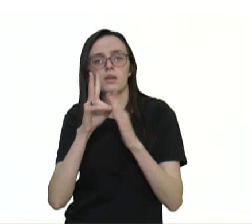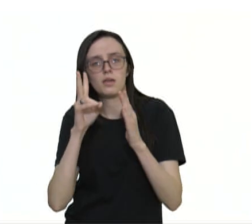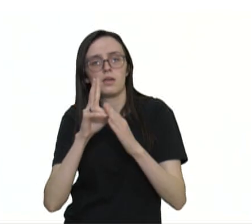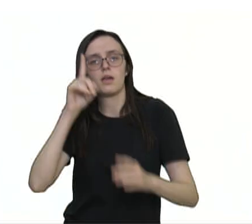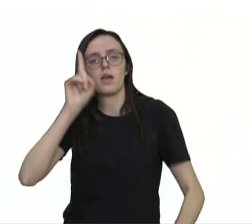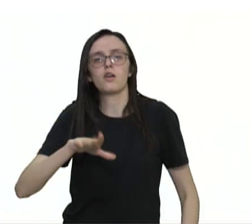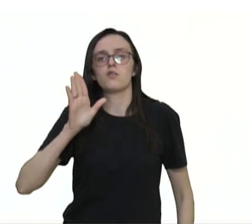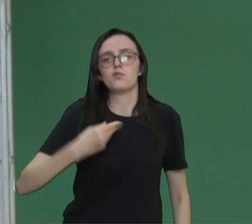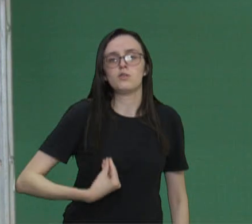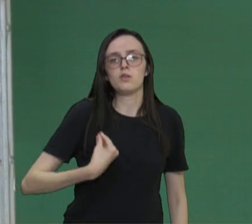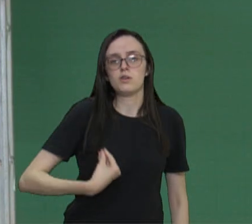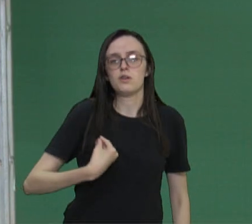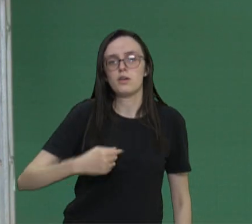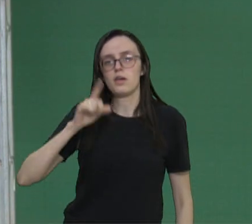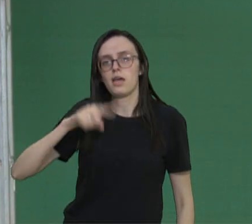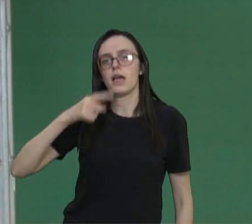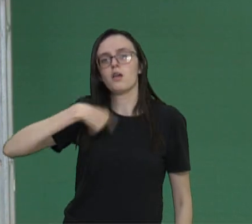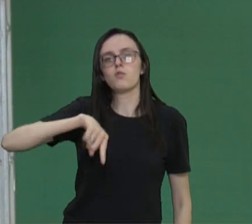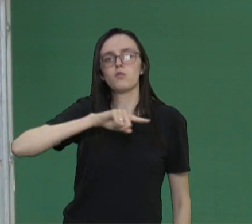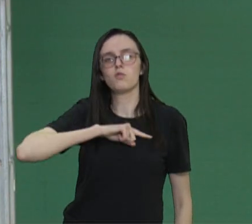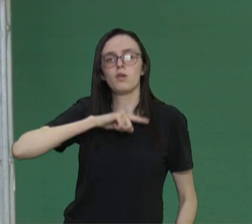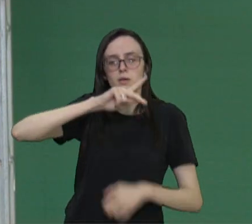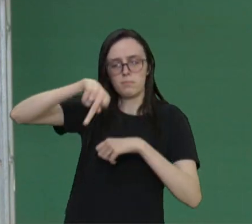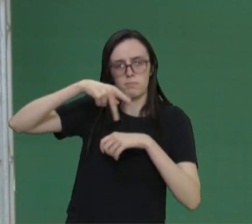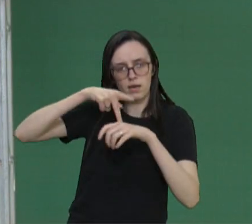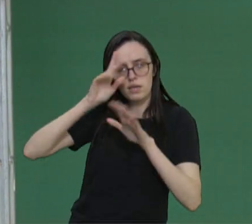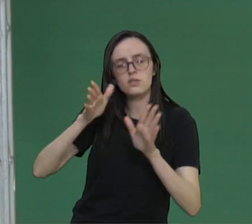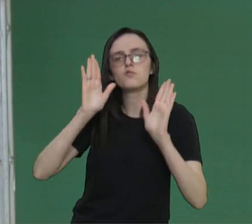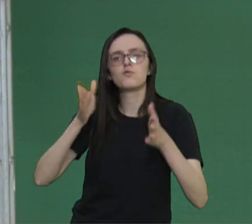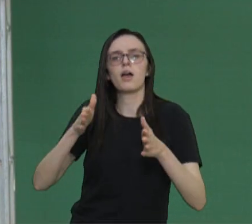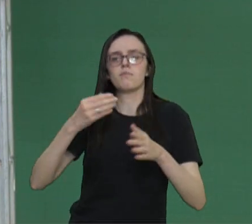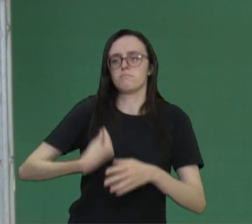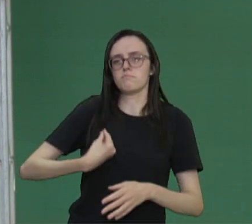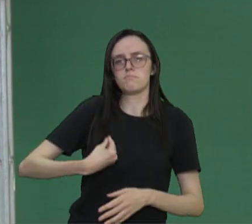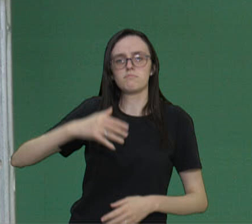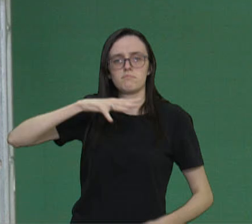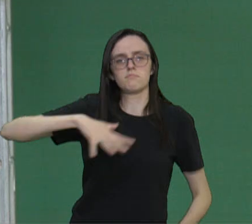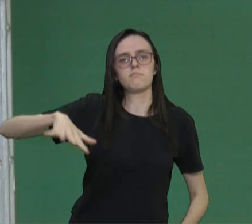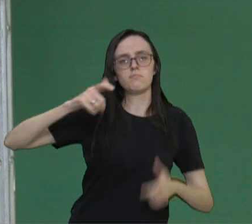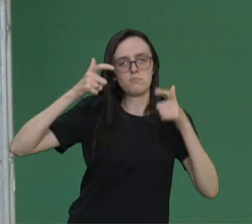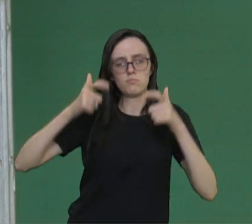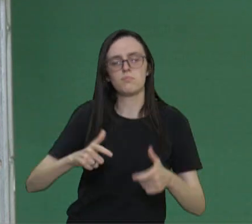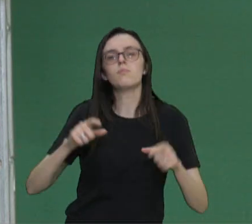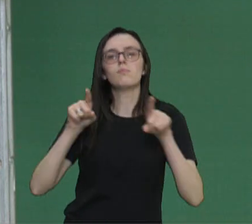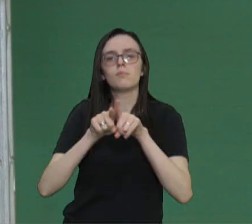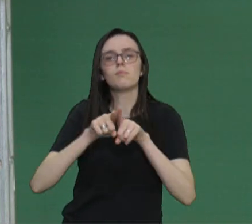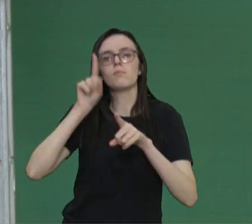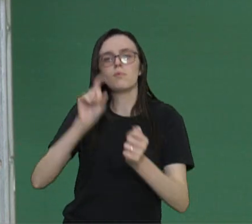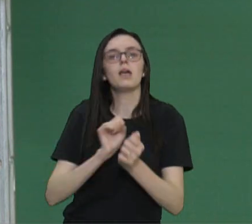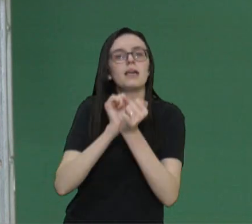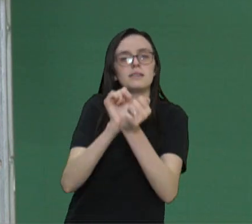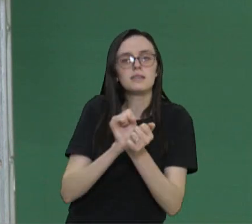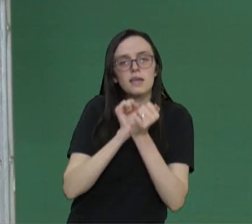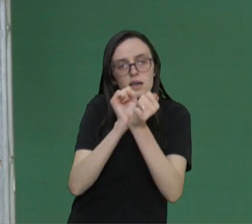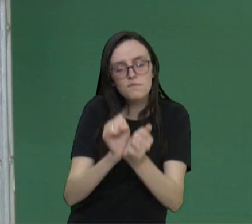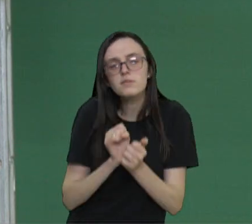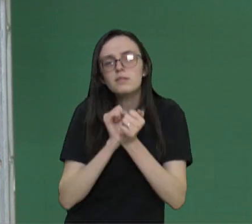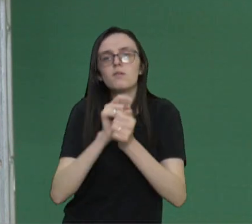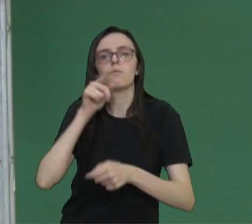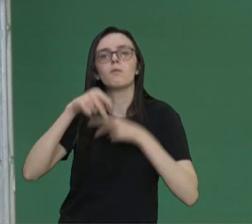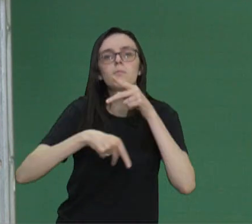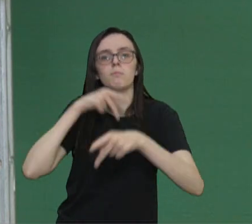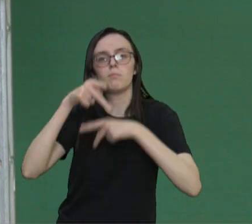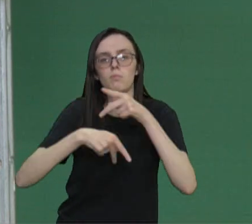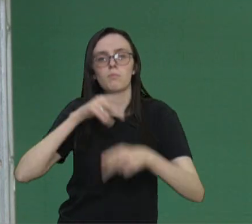já habitava o nosso país, já habitava o nosso território. E também a escravidão, né, dos